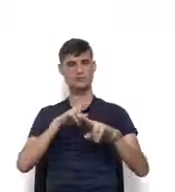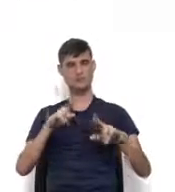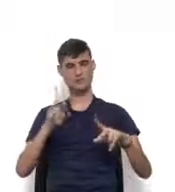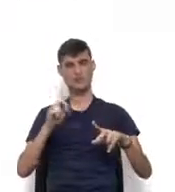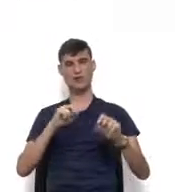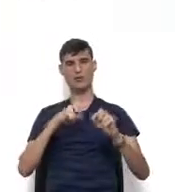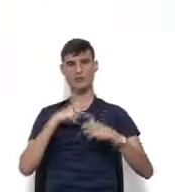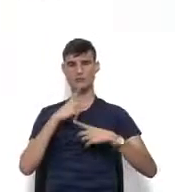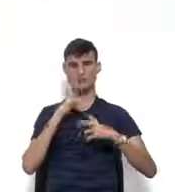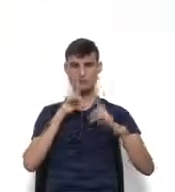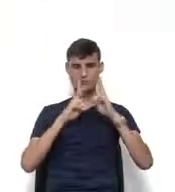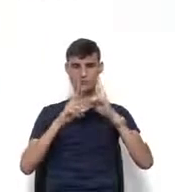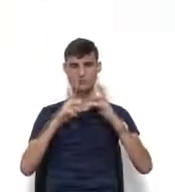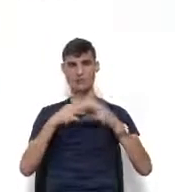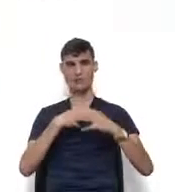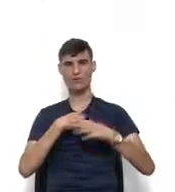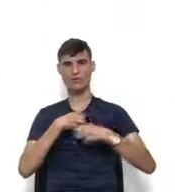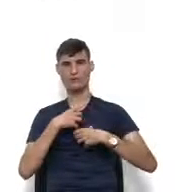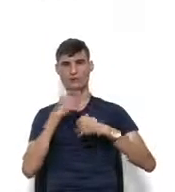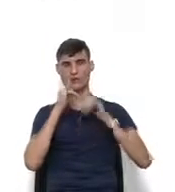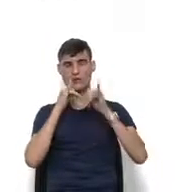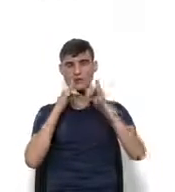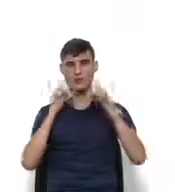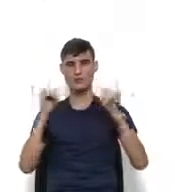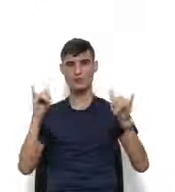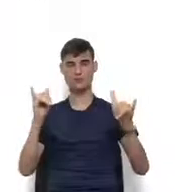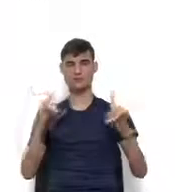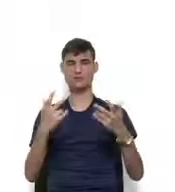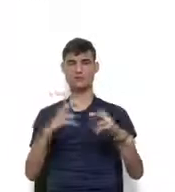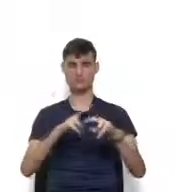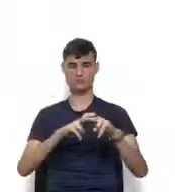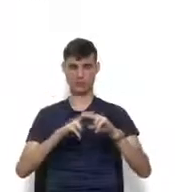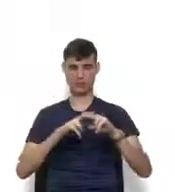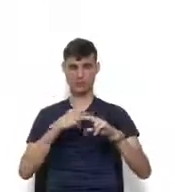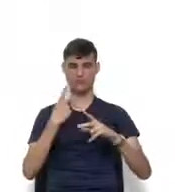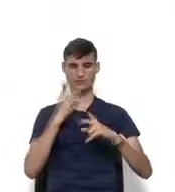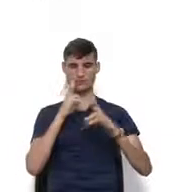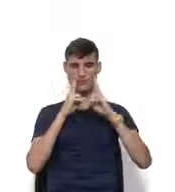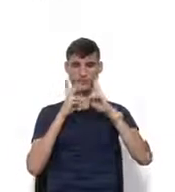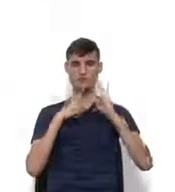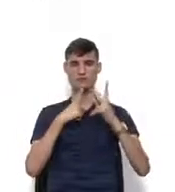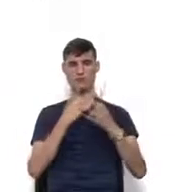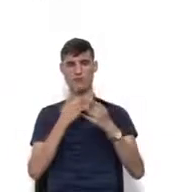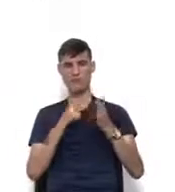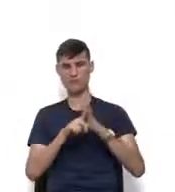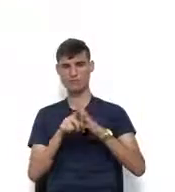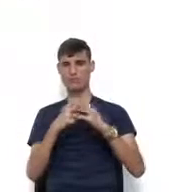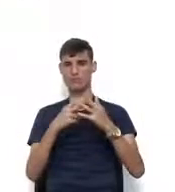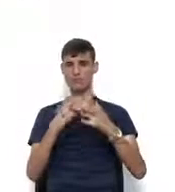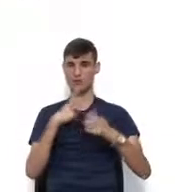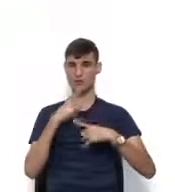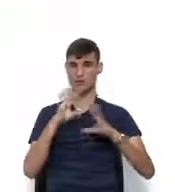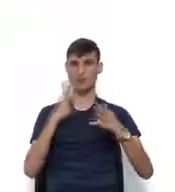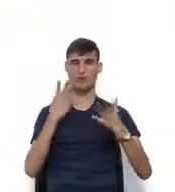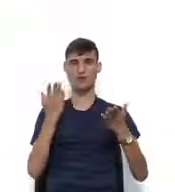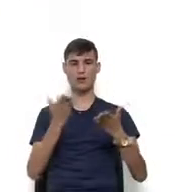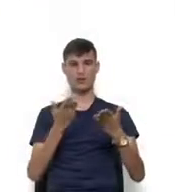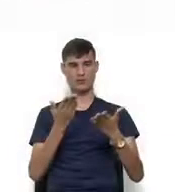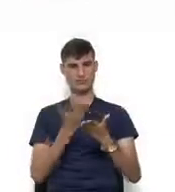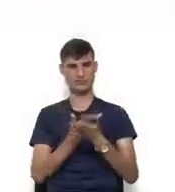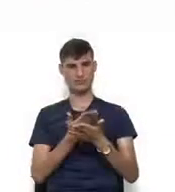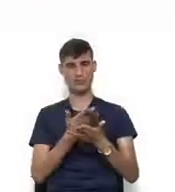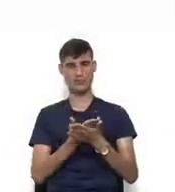que modelam aí os circuitos elétricos, tá? Então, esses são alguns questionamentos que nós vamos ter que resolver na aula de